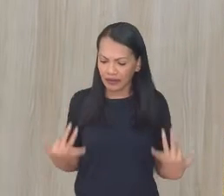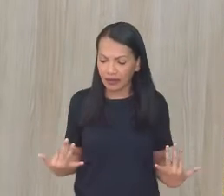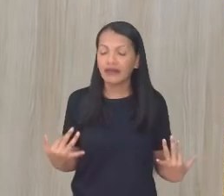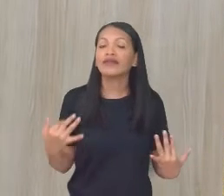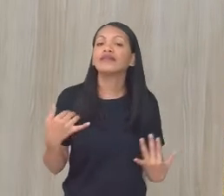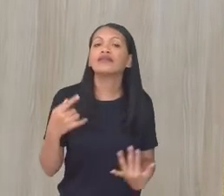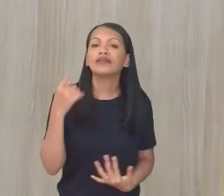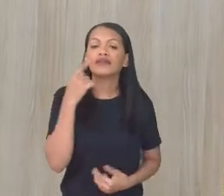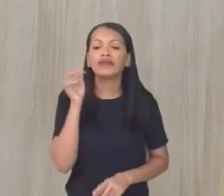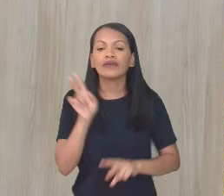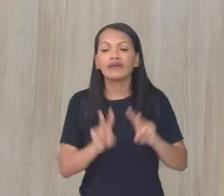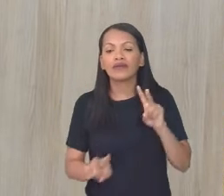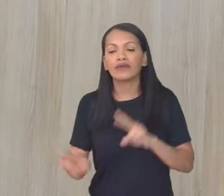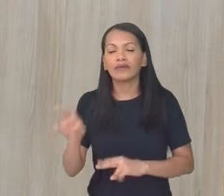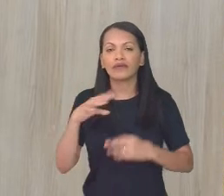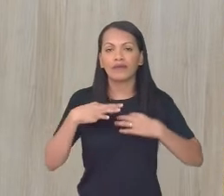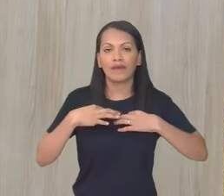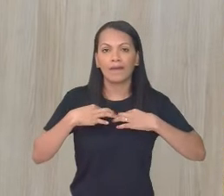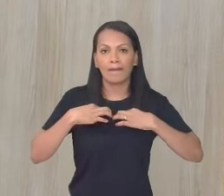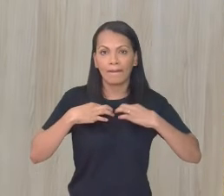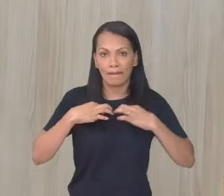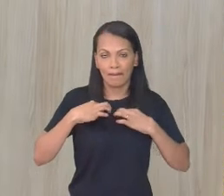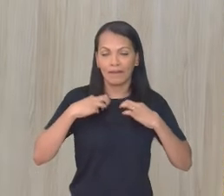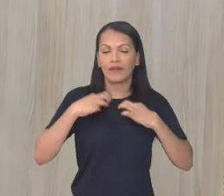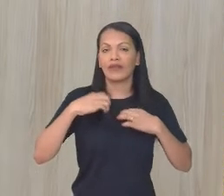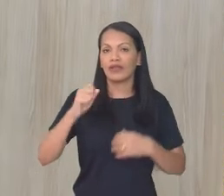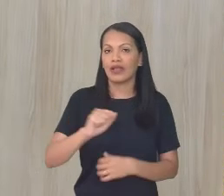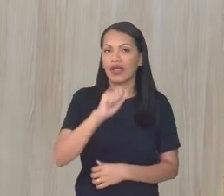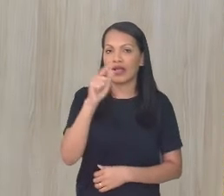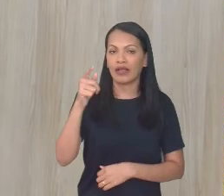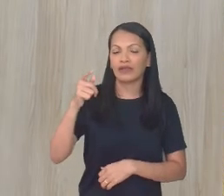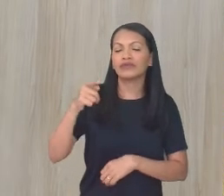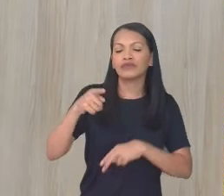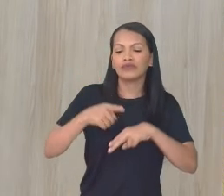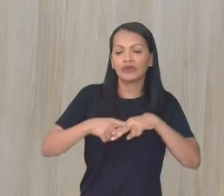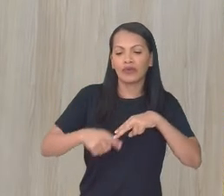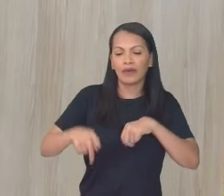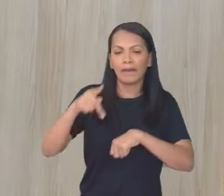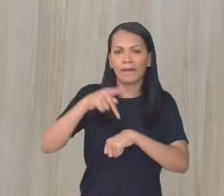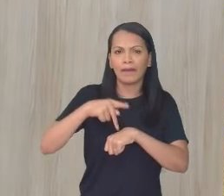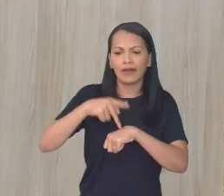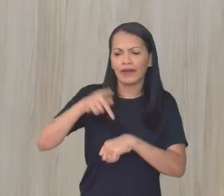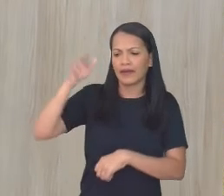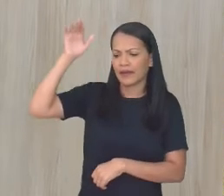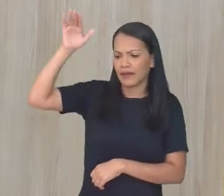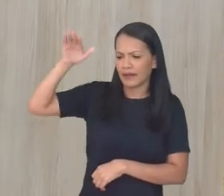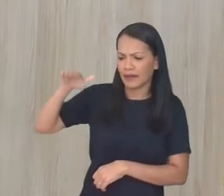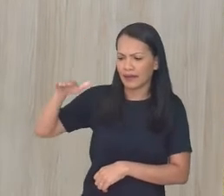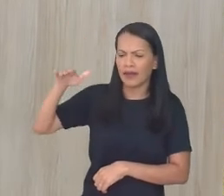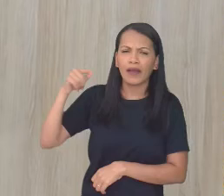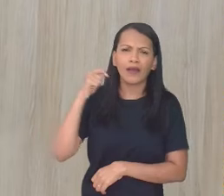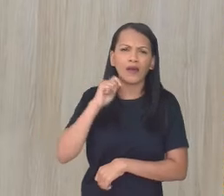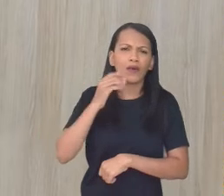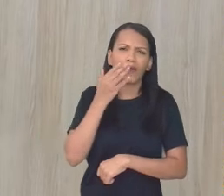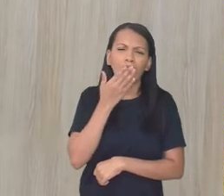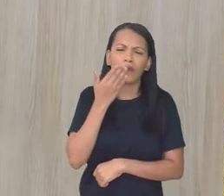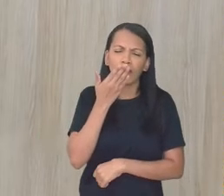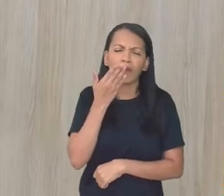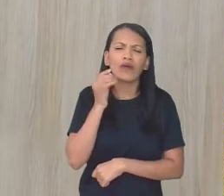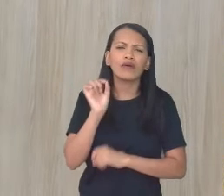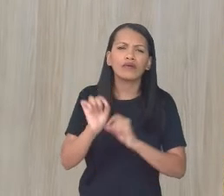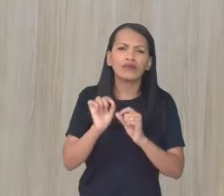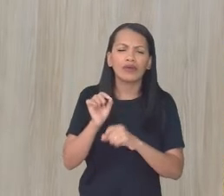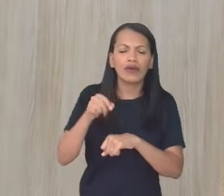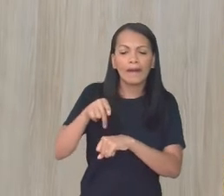Eu estou vestindo blusa azul, calça preta, tenho estatura baixa, tenho cor parda, uso